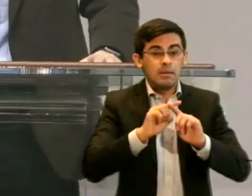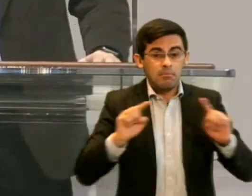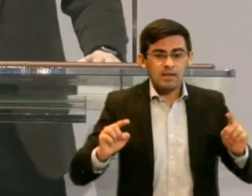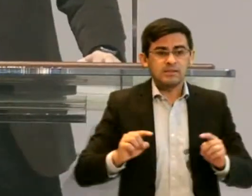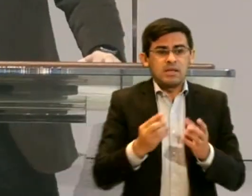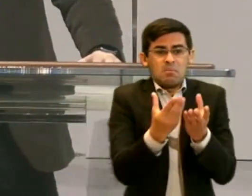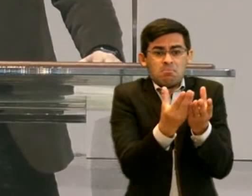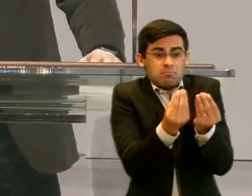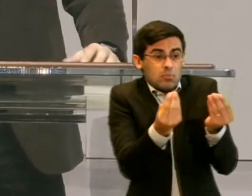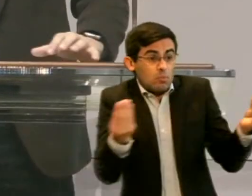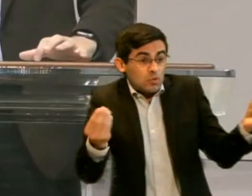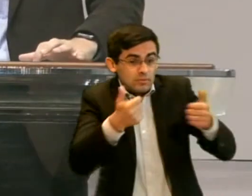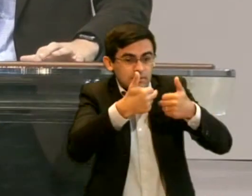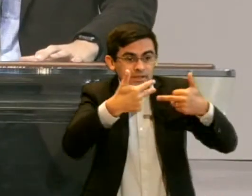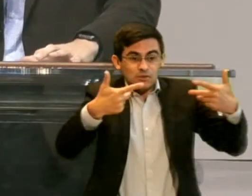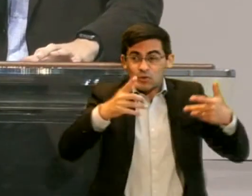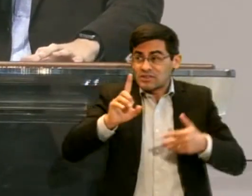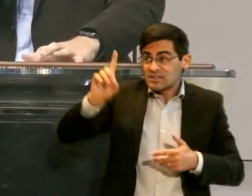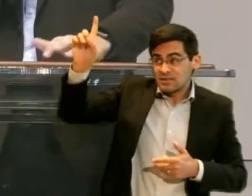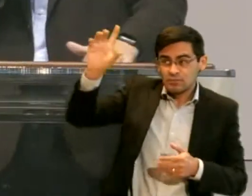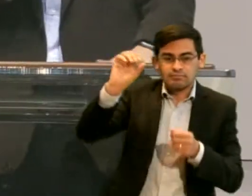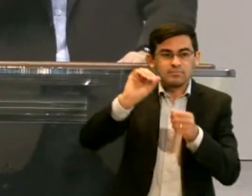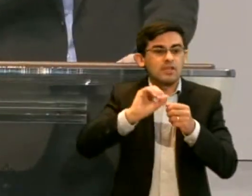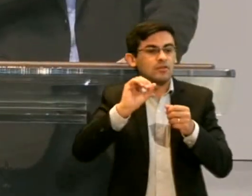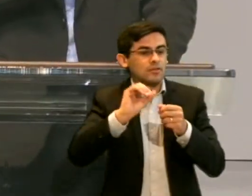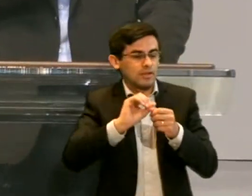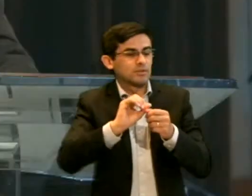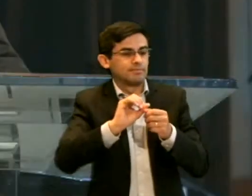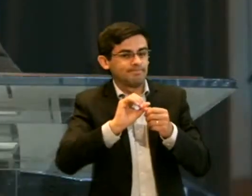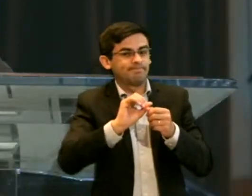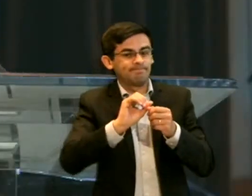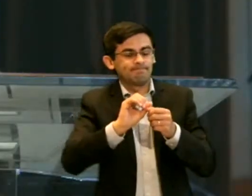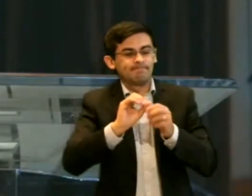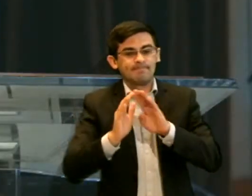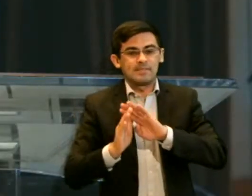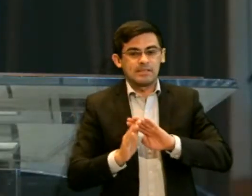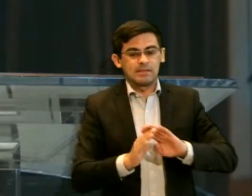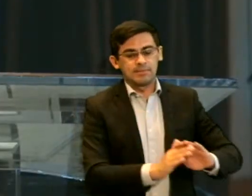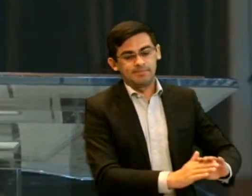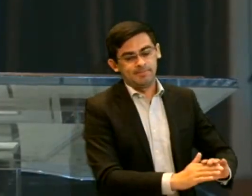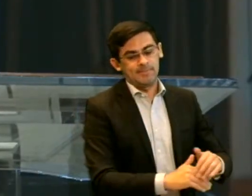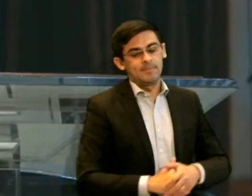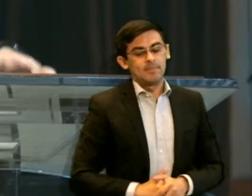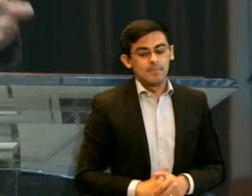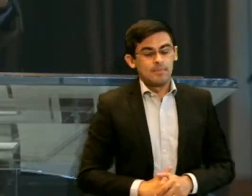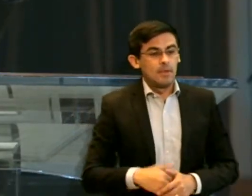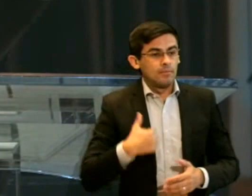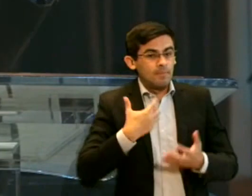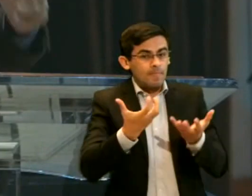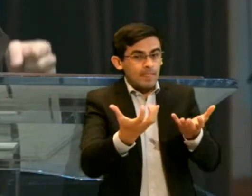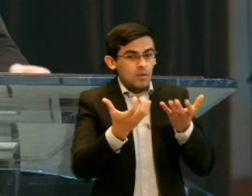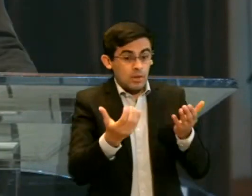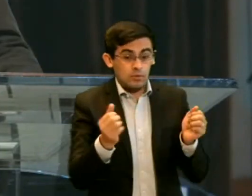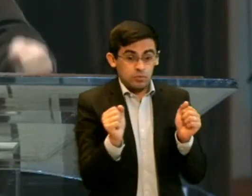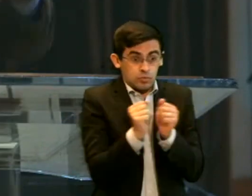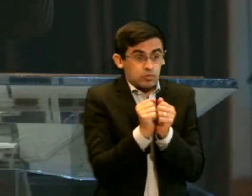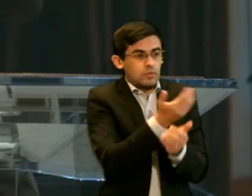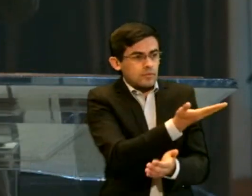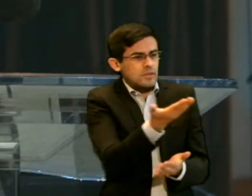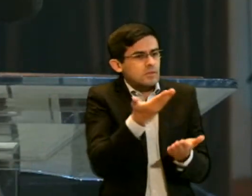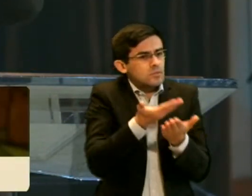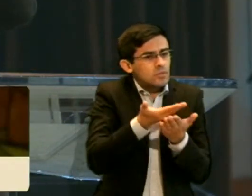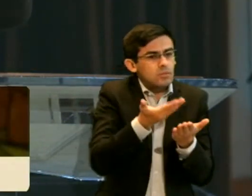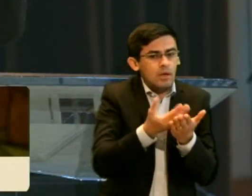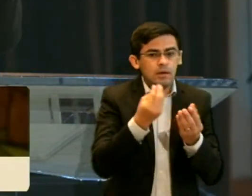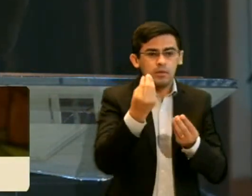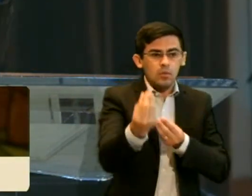são por demais numerosos. Eu queria hoje estudar com você